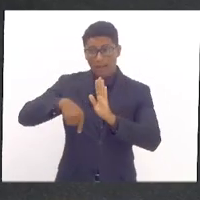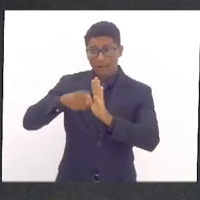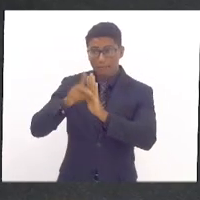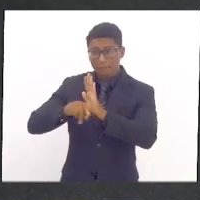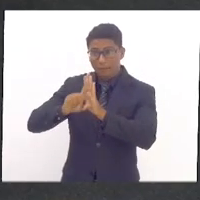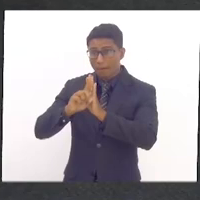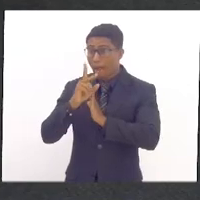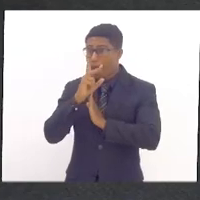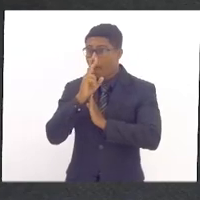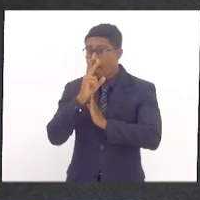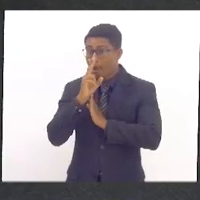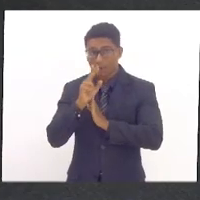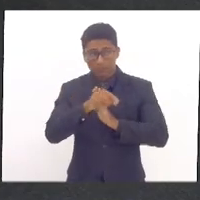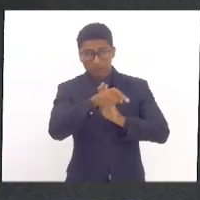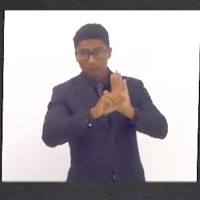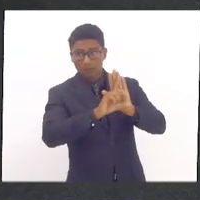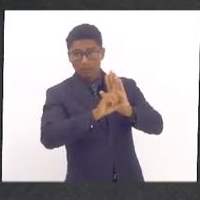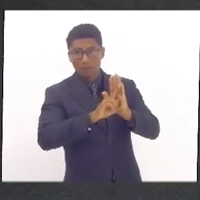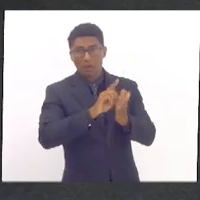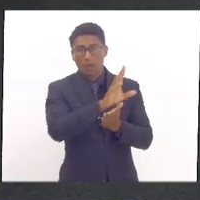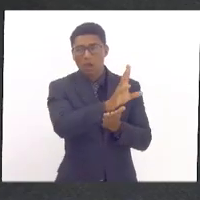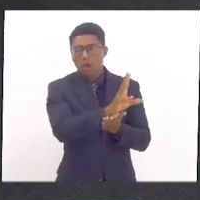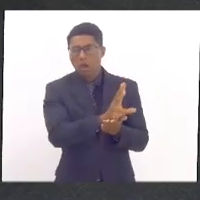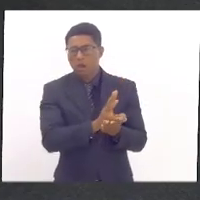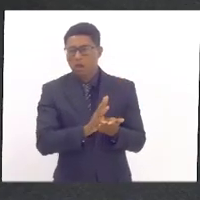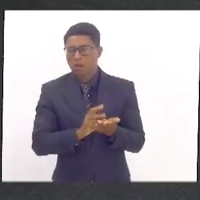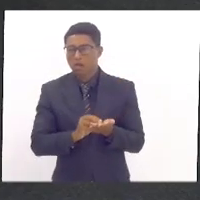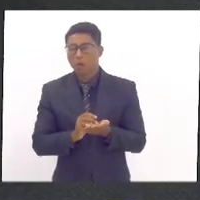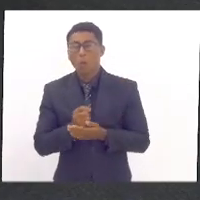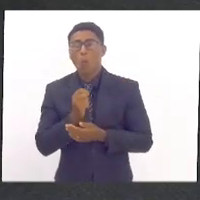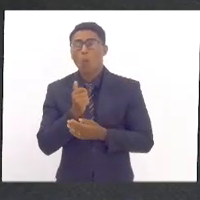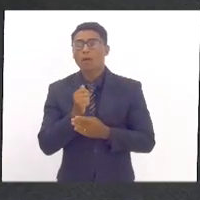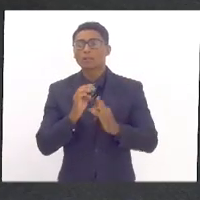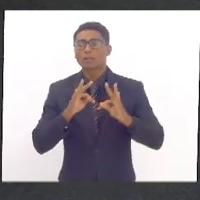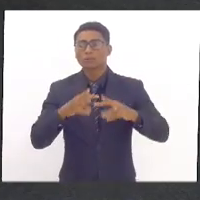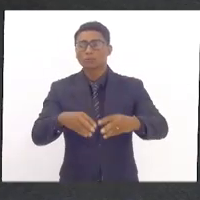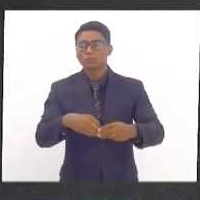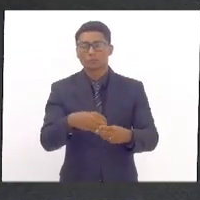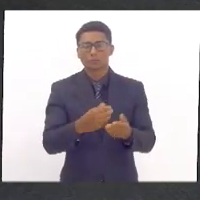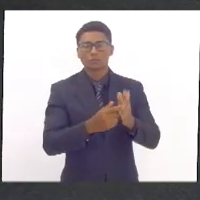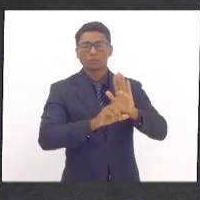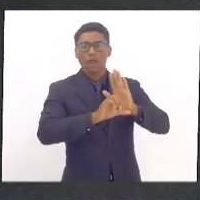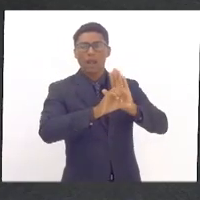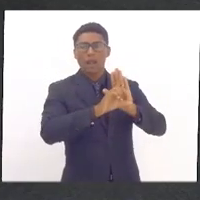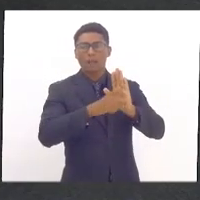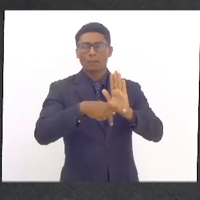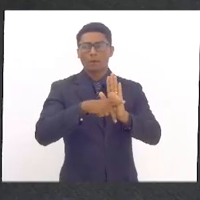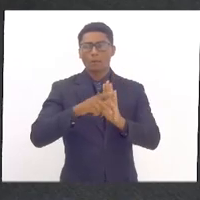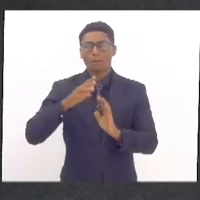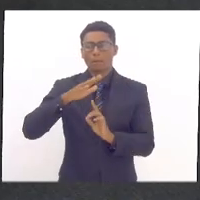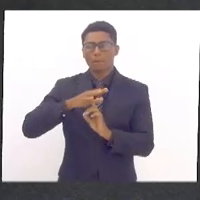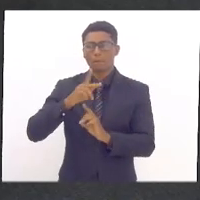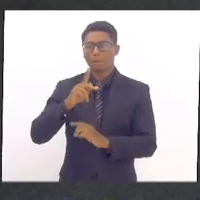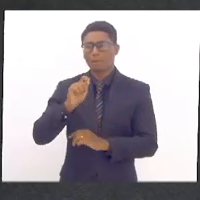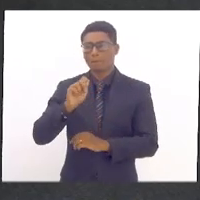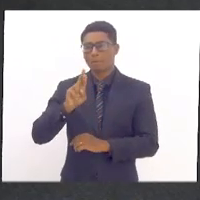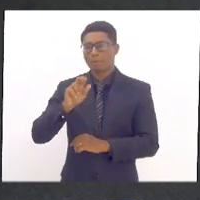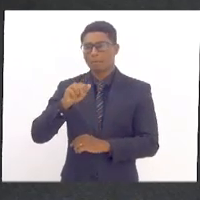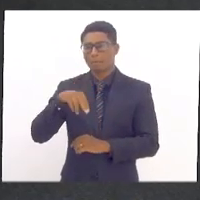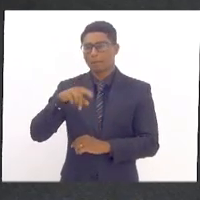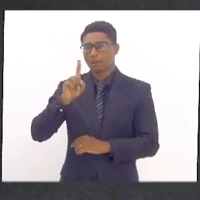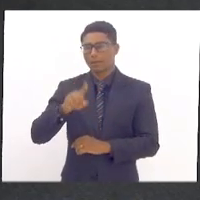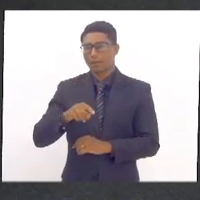mesa diretora teve por inspiração a lei do Paraná, com